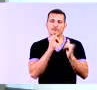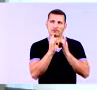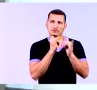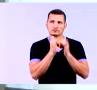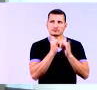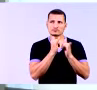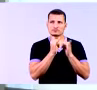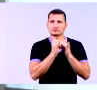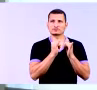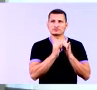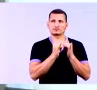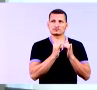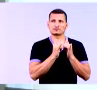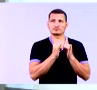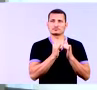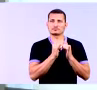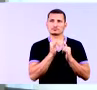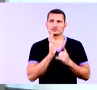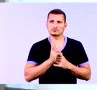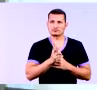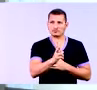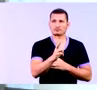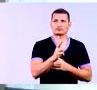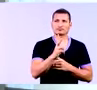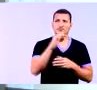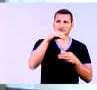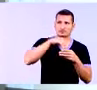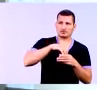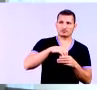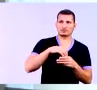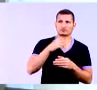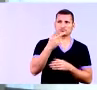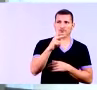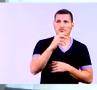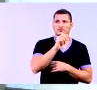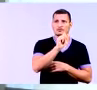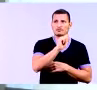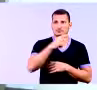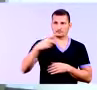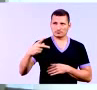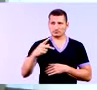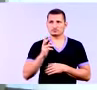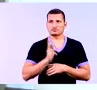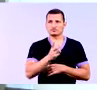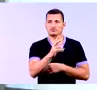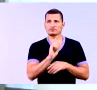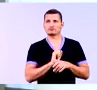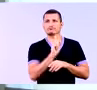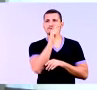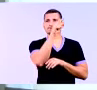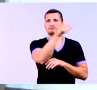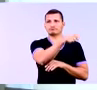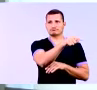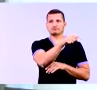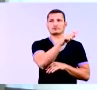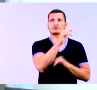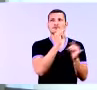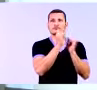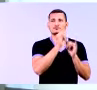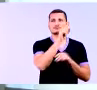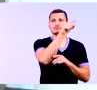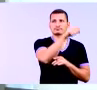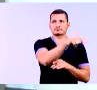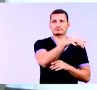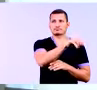ocorrer dentro da sua aplicação. Ele sempre vai buscar a informação fora da sua aplicação. Então,